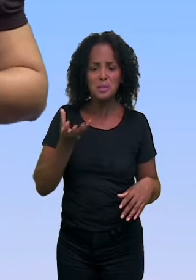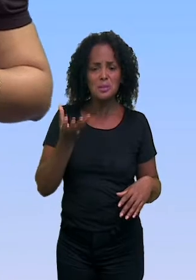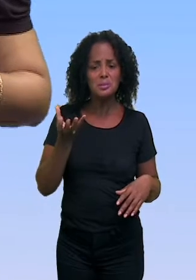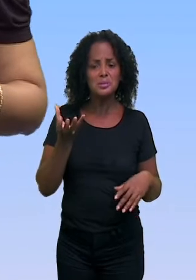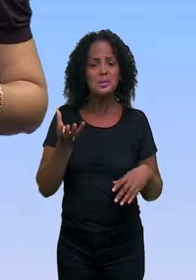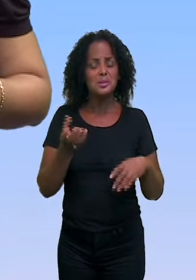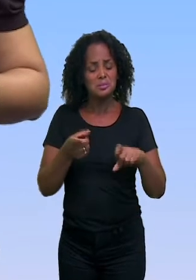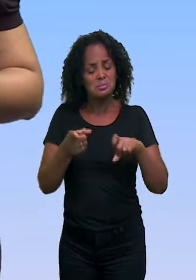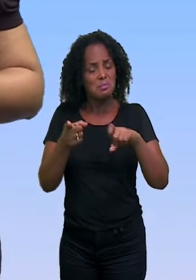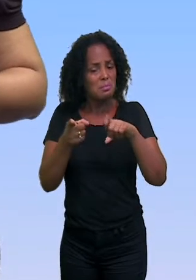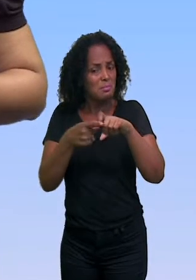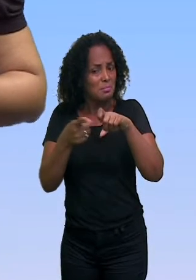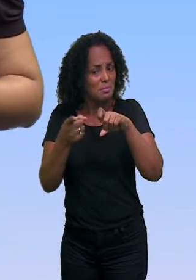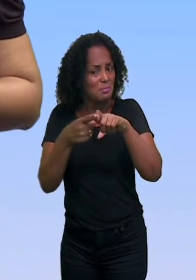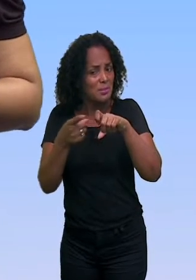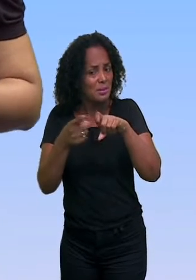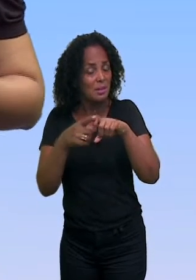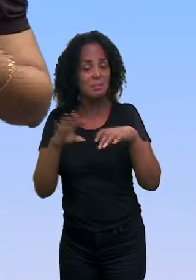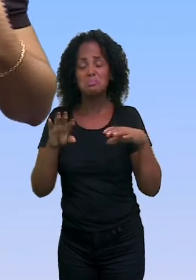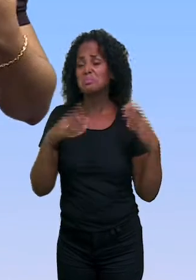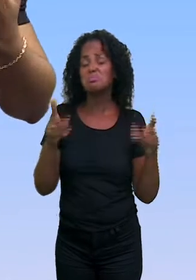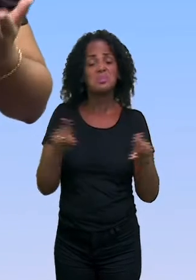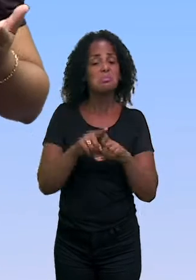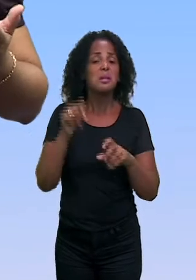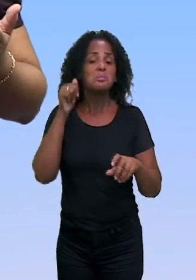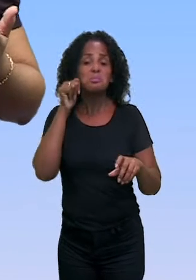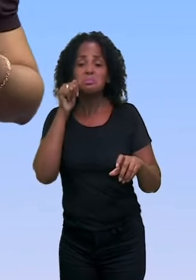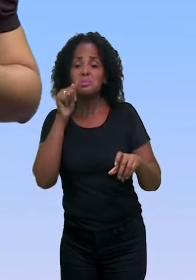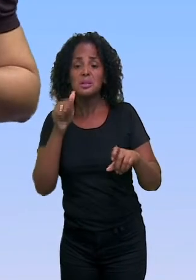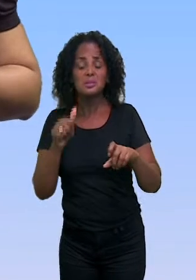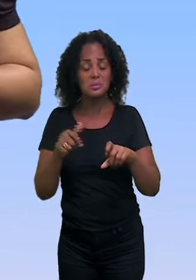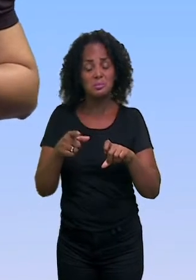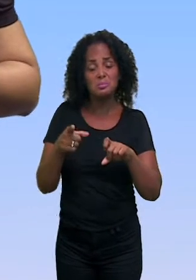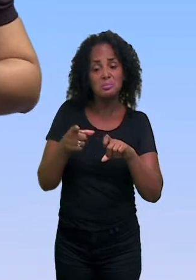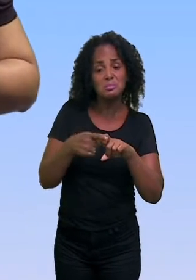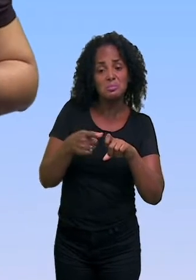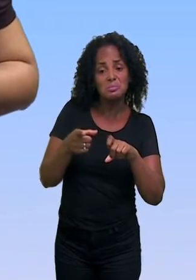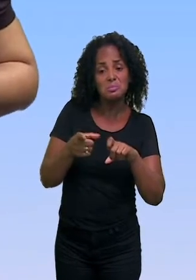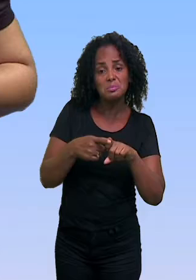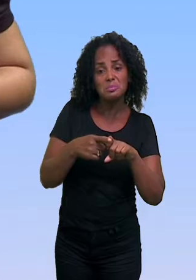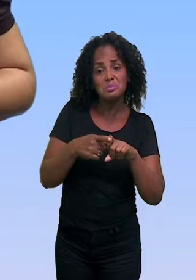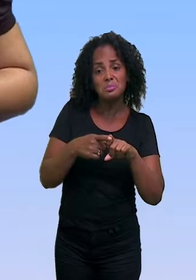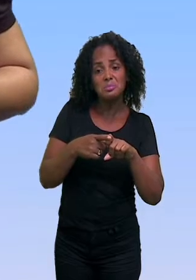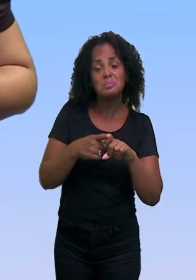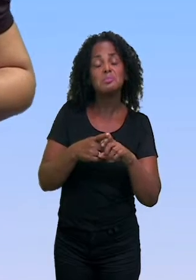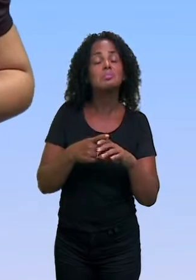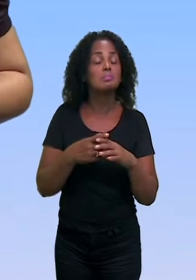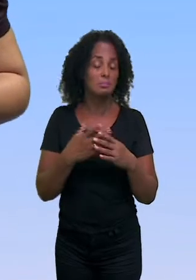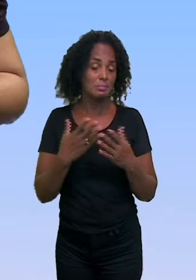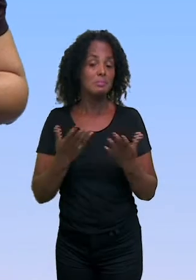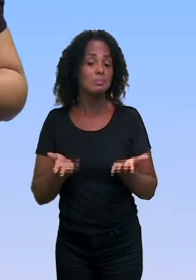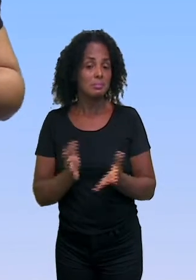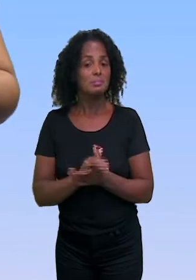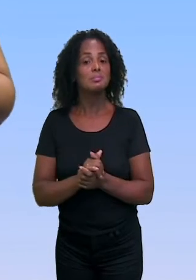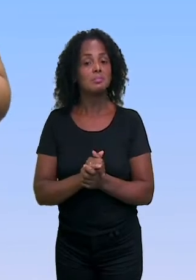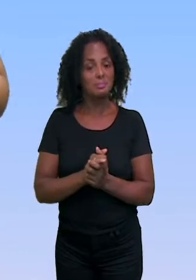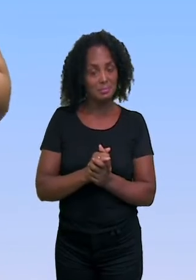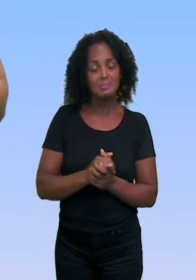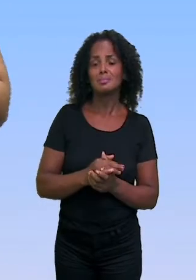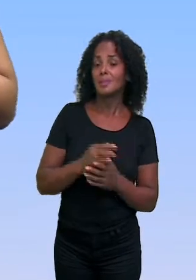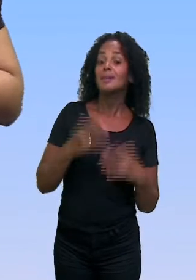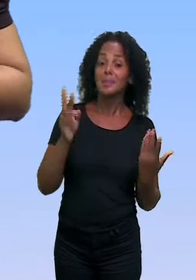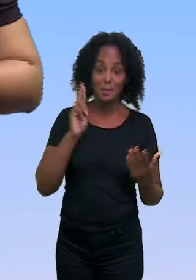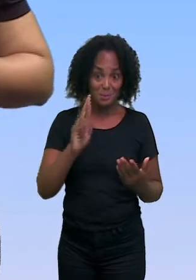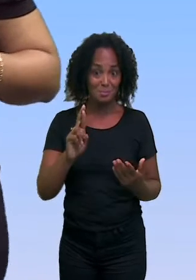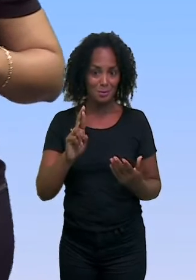médico eu posso ser uma médica então Doutor e nem umas ou médico em inglês é Doctor Hapvida na